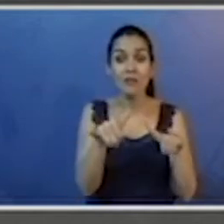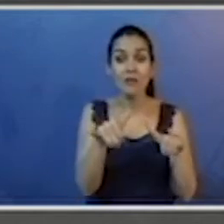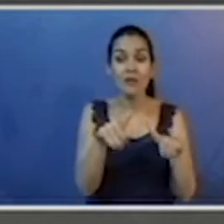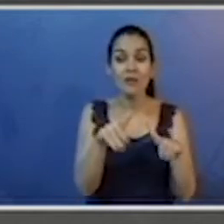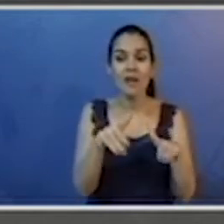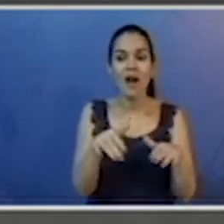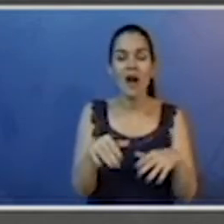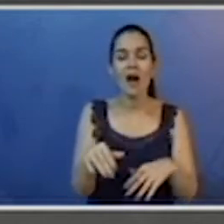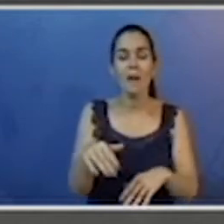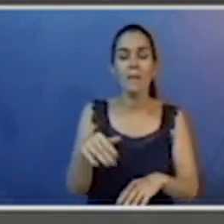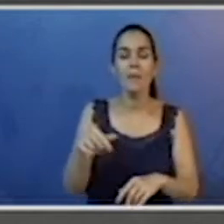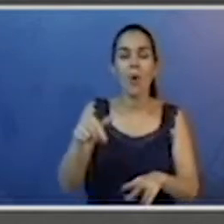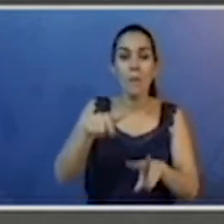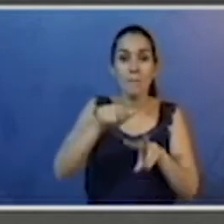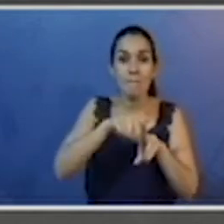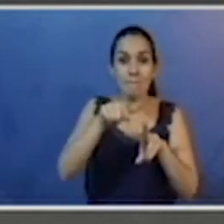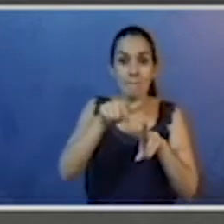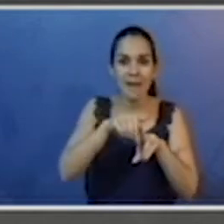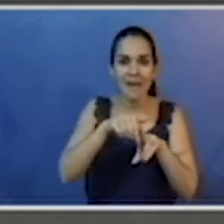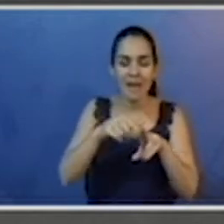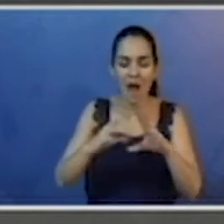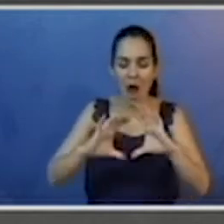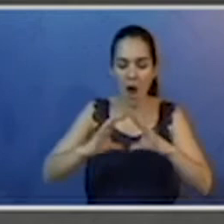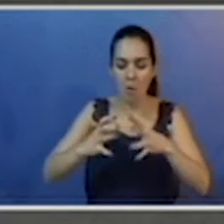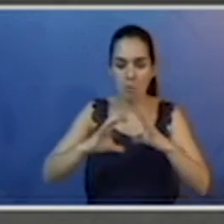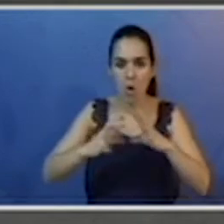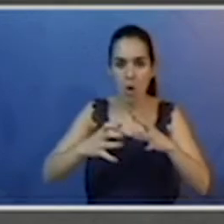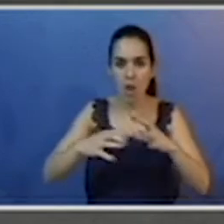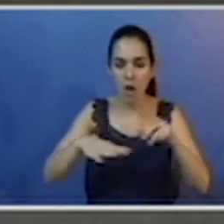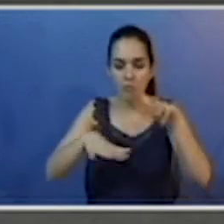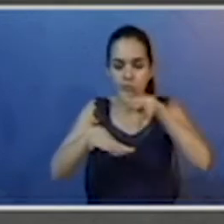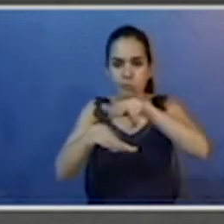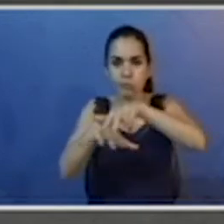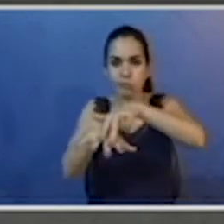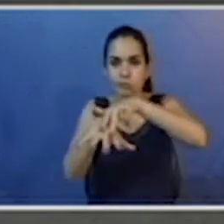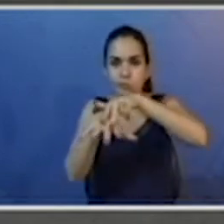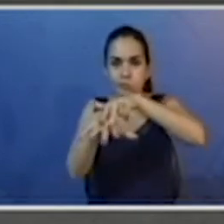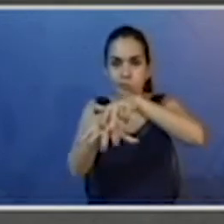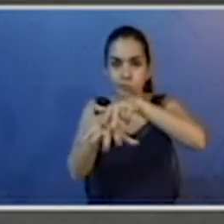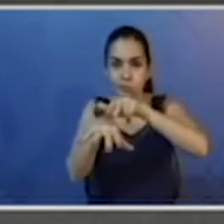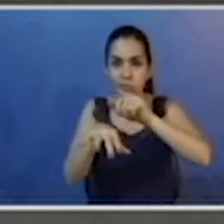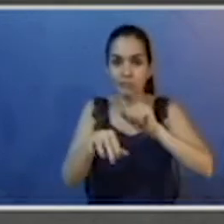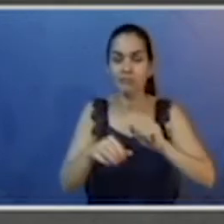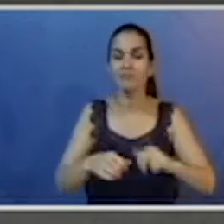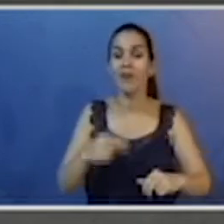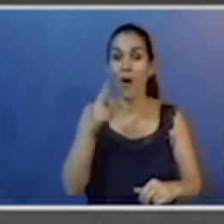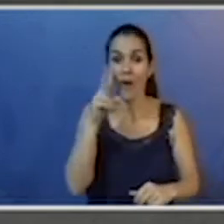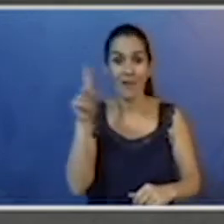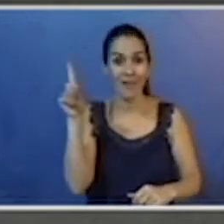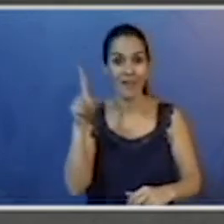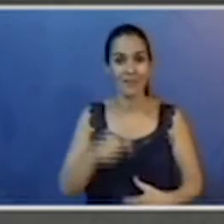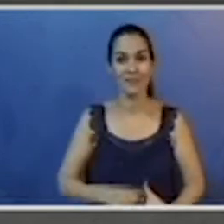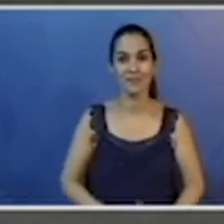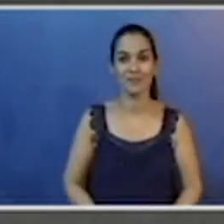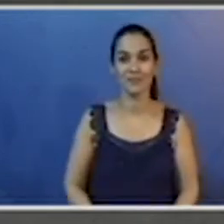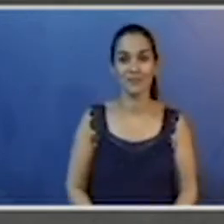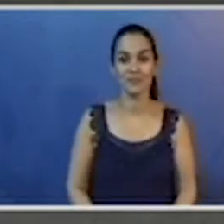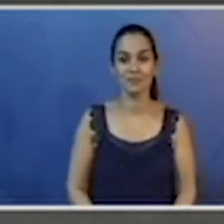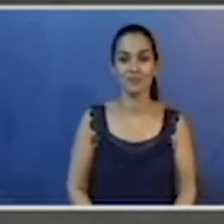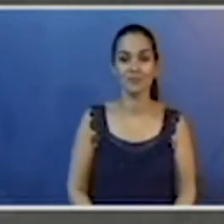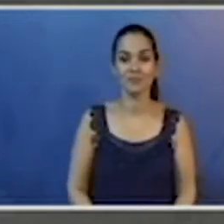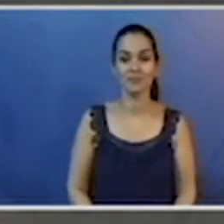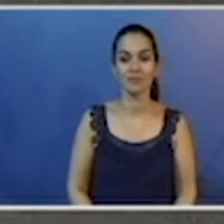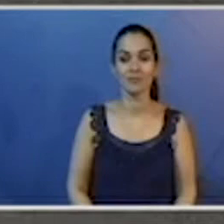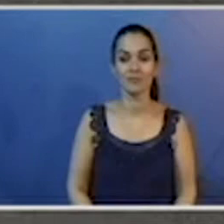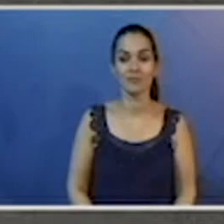bola pisando em cima dela mas rolar ela só posso fazer isso não posso usar a ponta do pé vamos ver se eu consigo